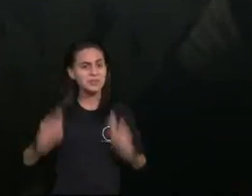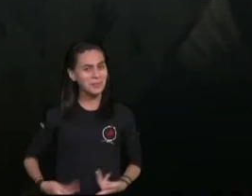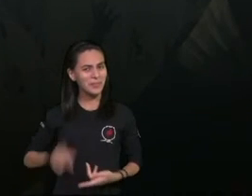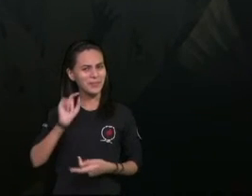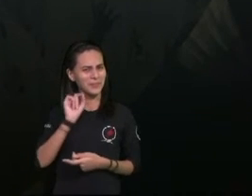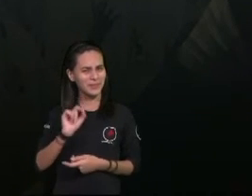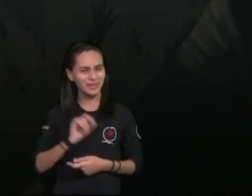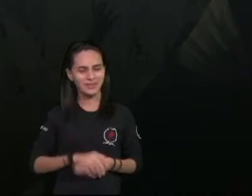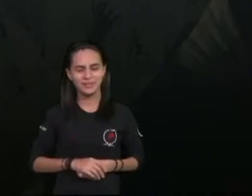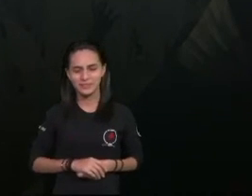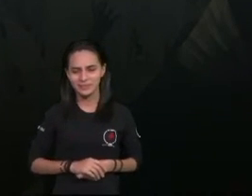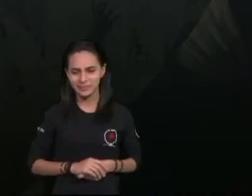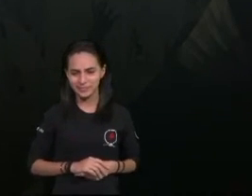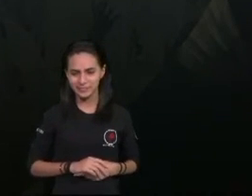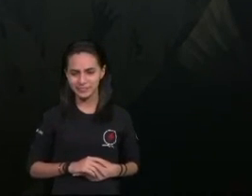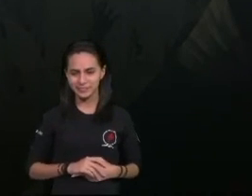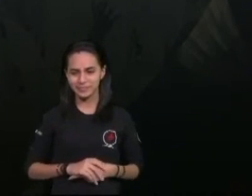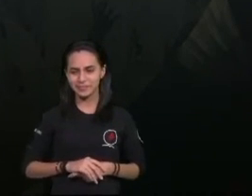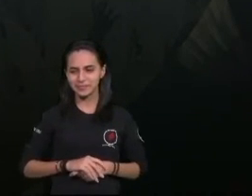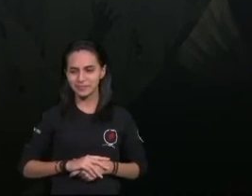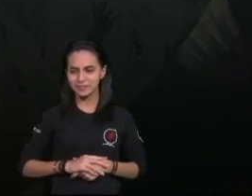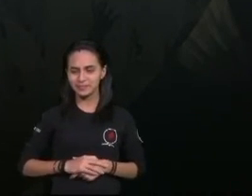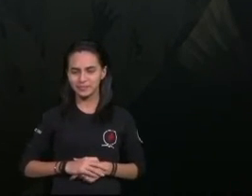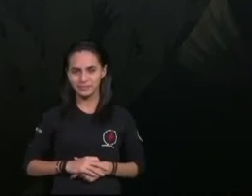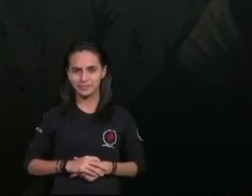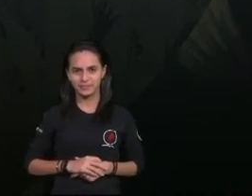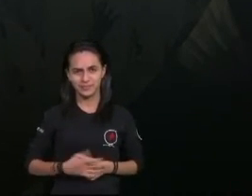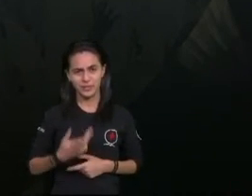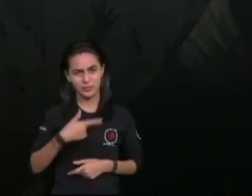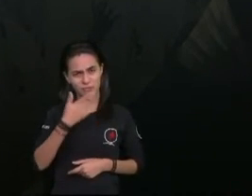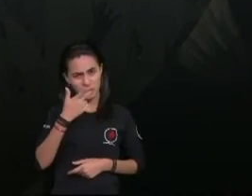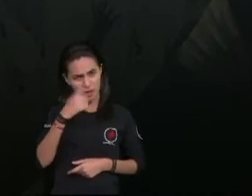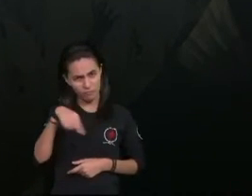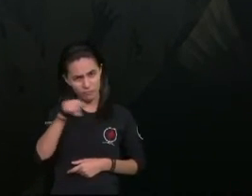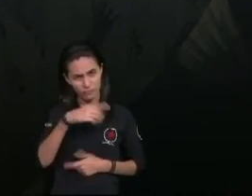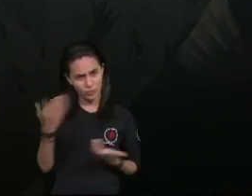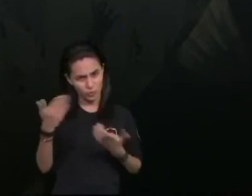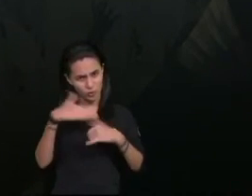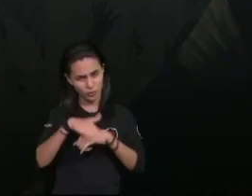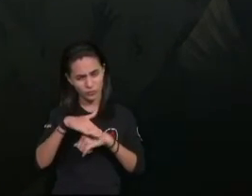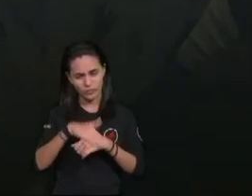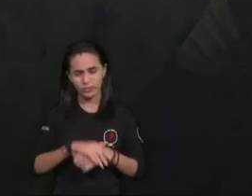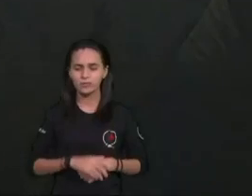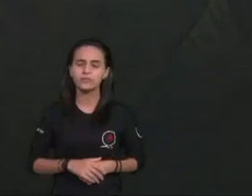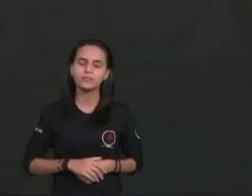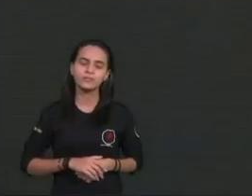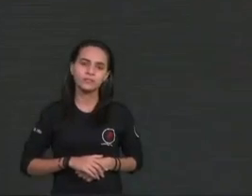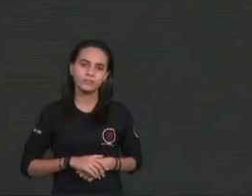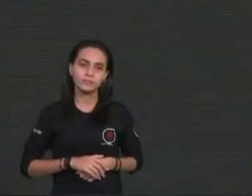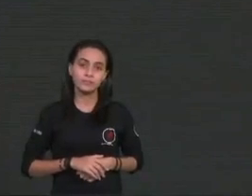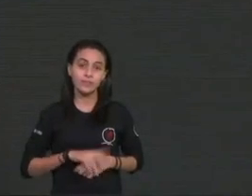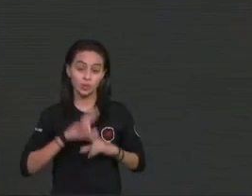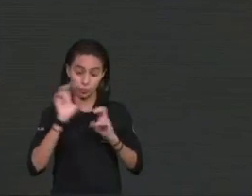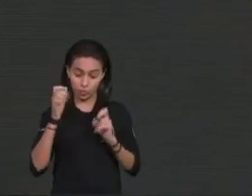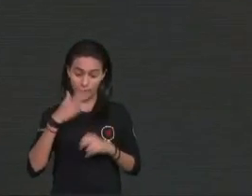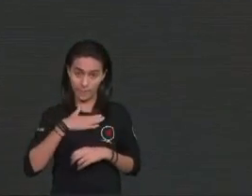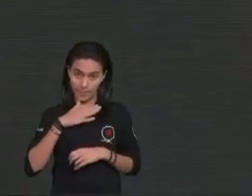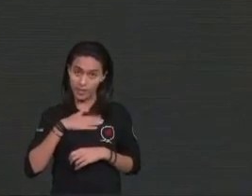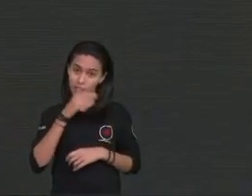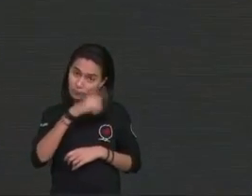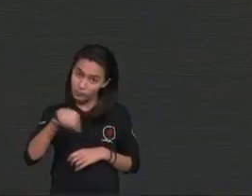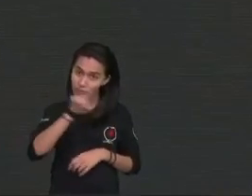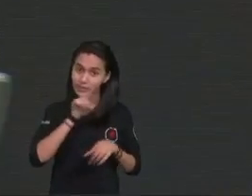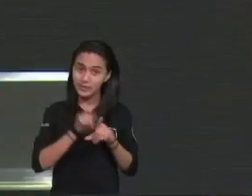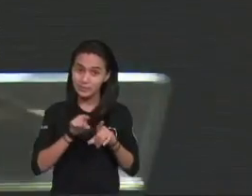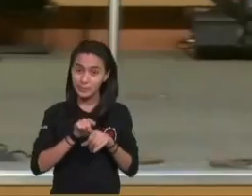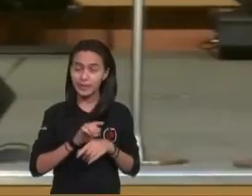ser humano a E é isso que eu vou falar aqui com vocês aqui nessa noite vou falar a meu respeito é a seu respeito